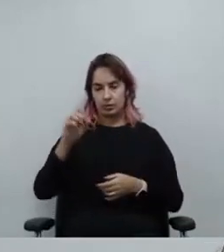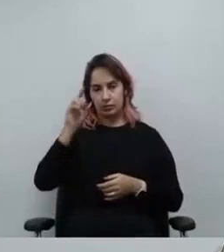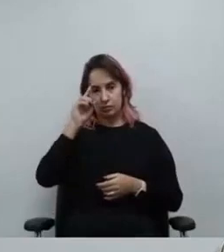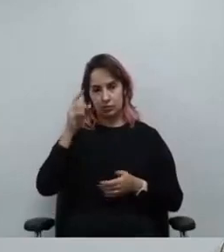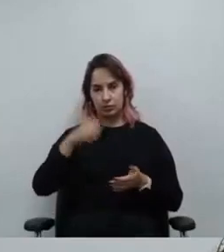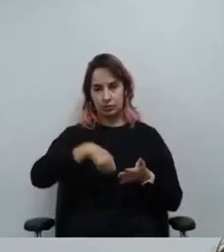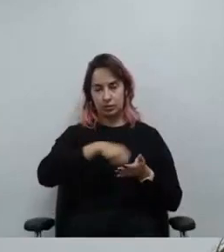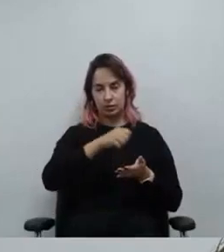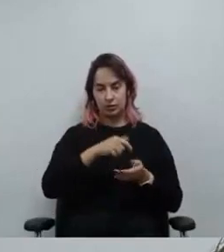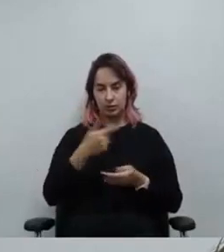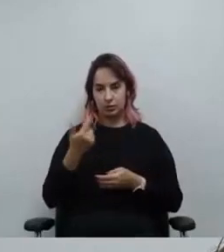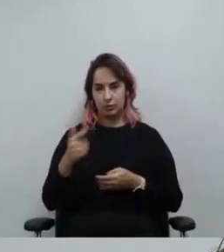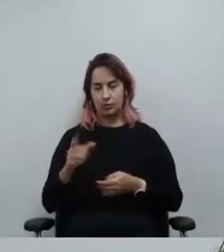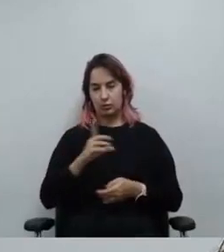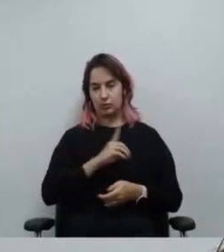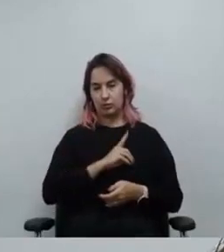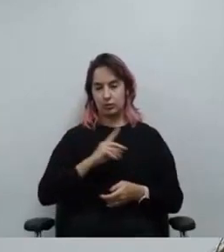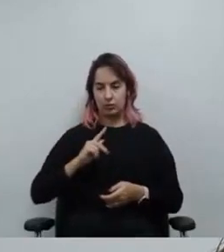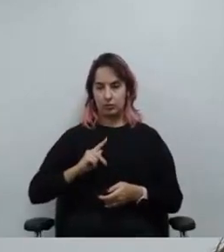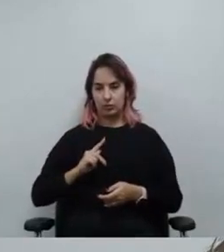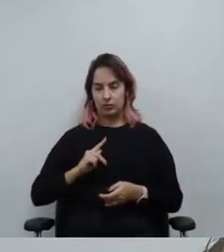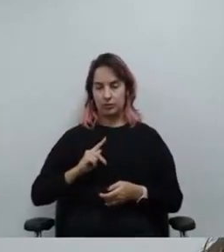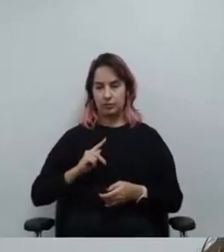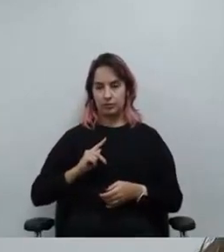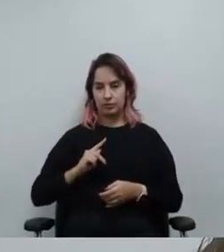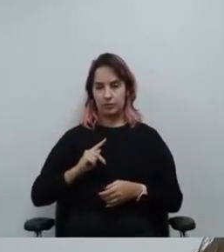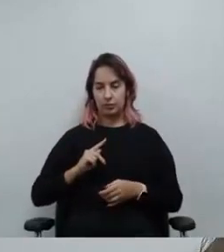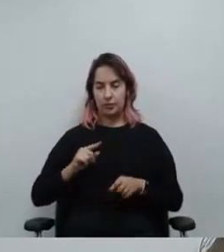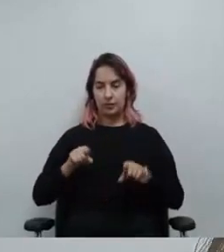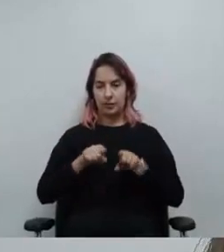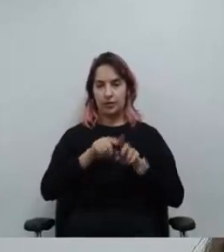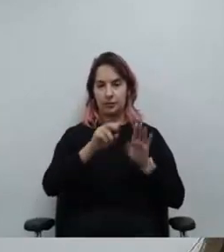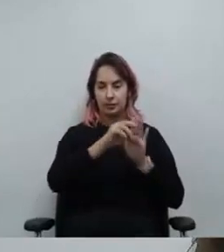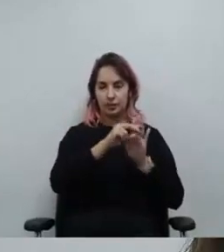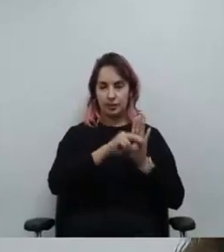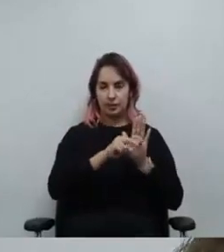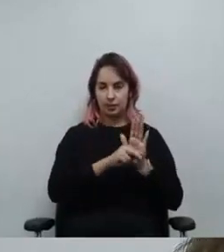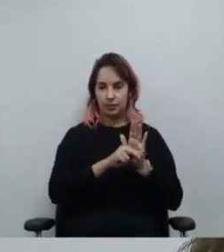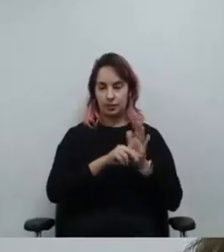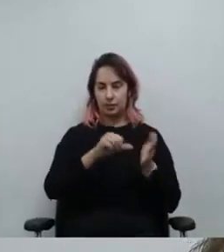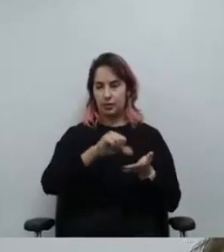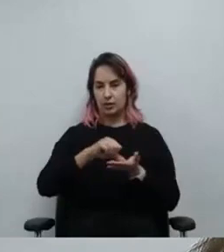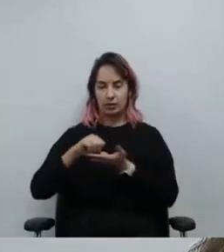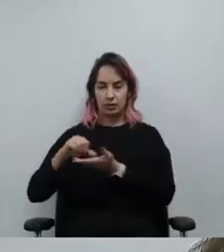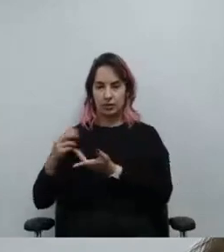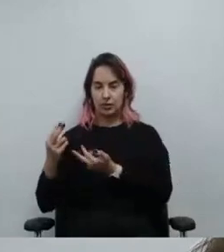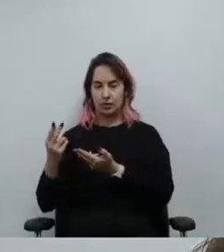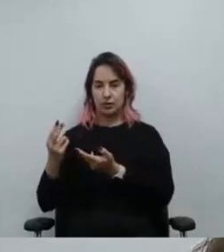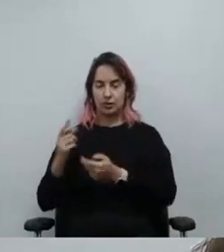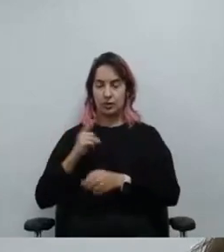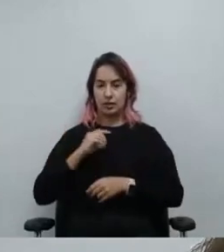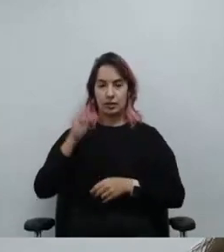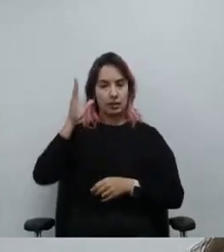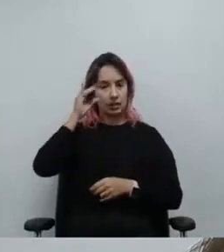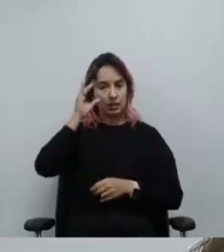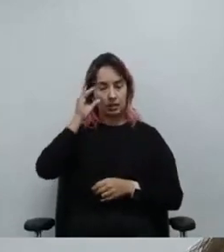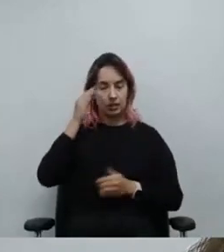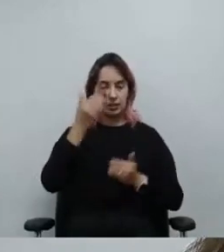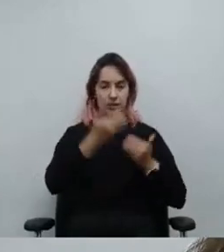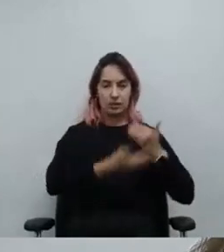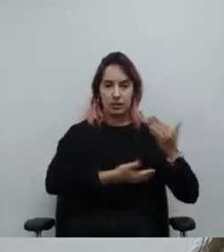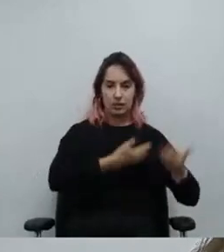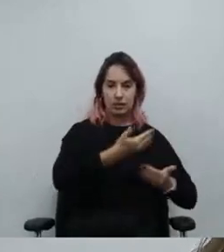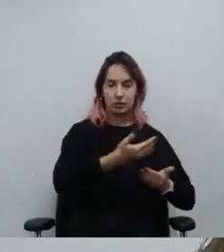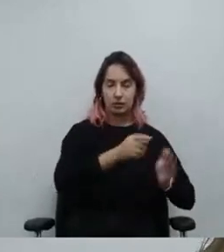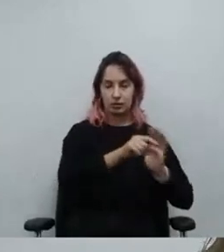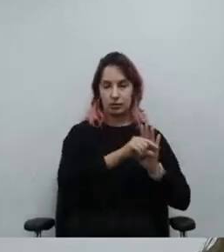outras defensoras e outros defensores públicos classificados nas mesmas unidades e que eventualmente tenham interesse na permuta, nos termos do